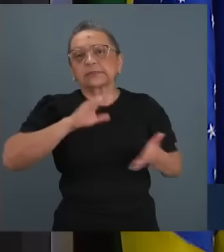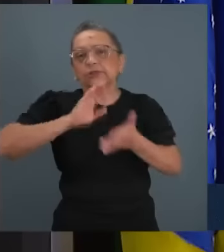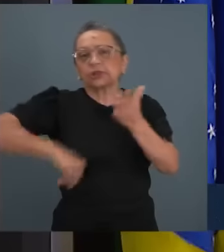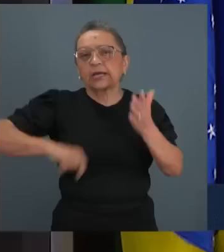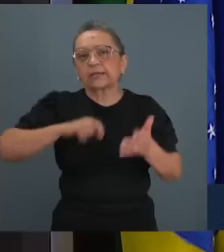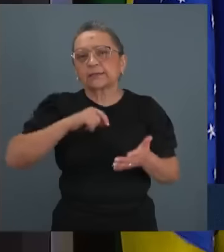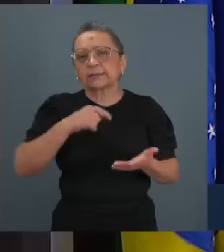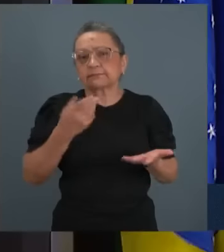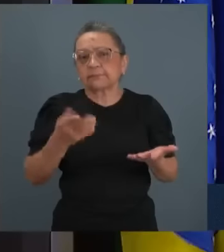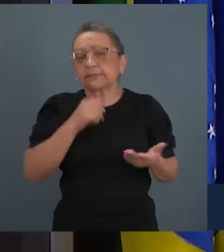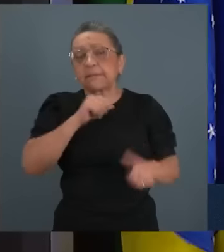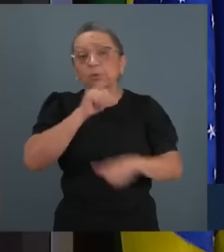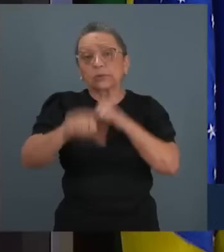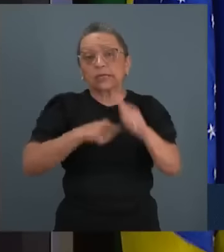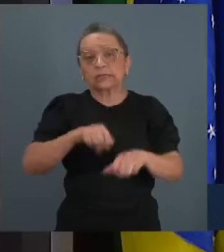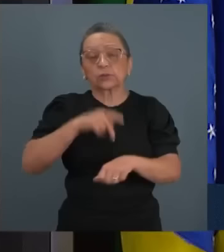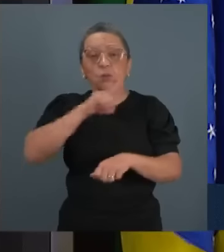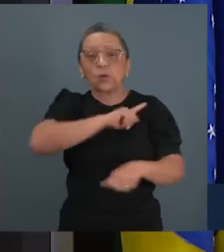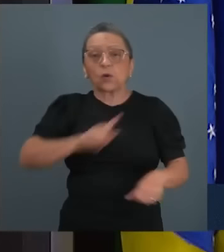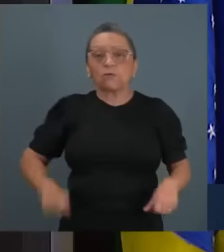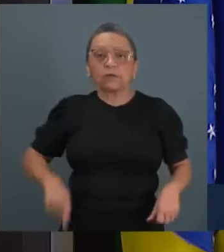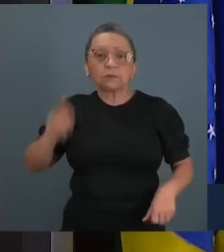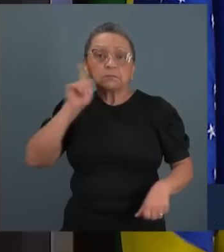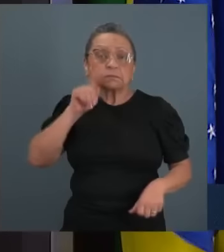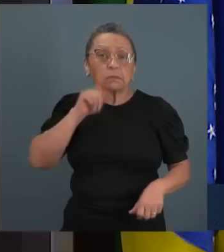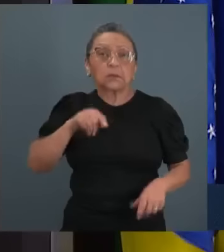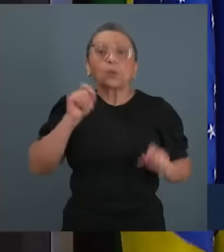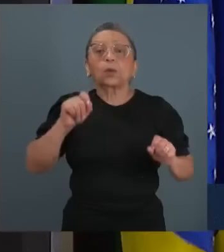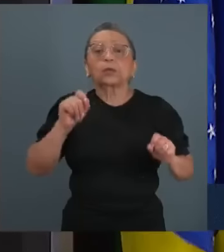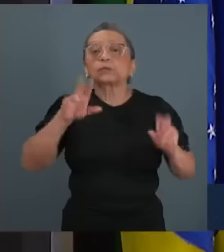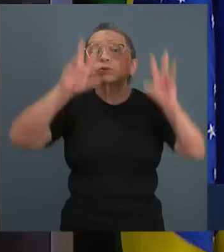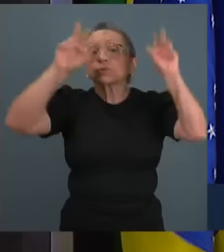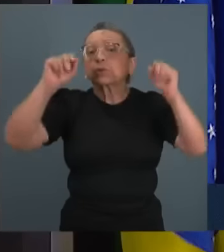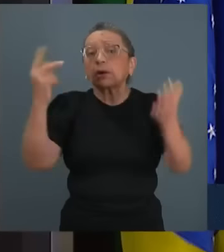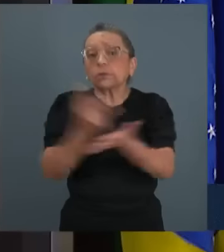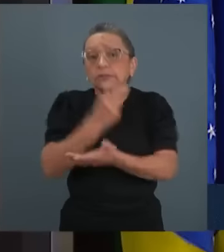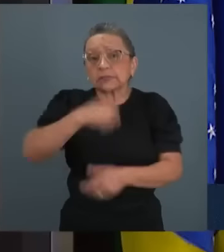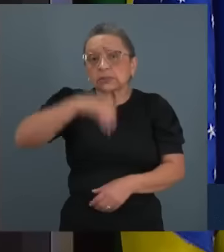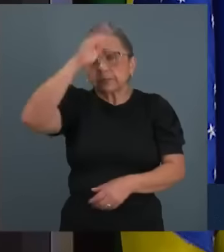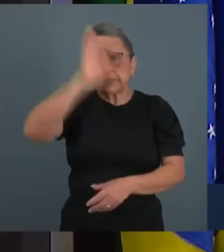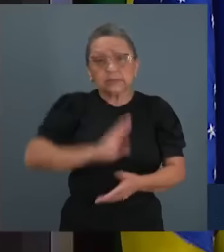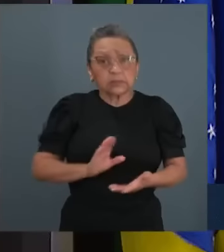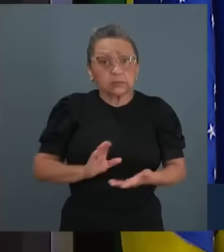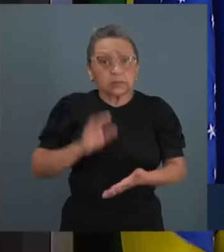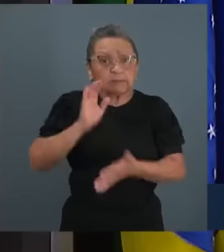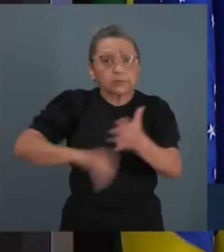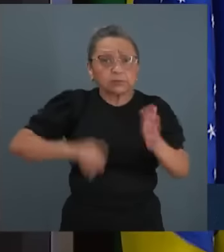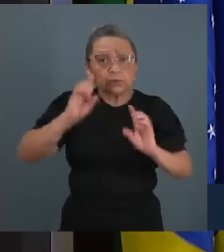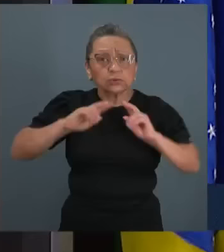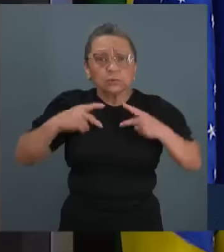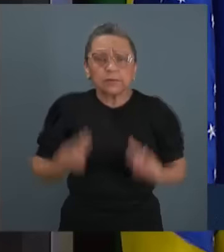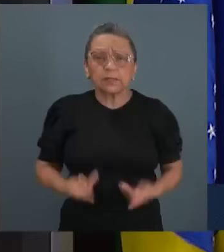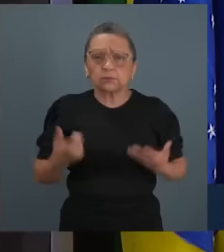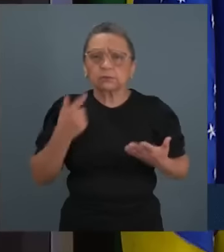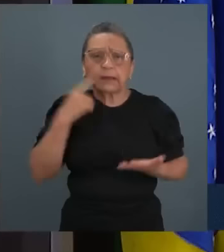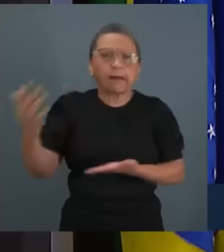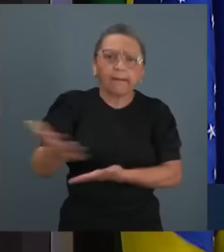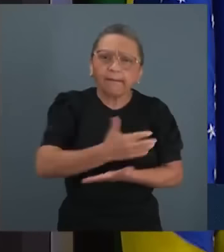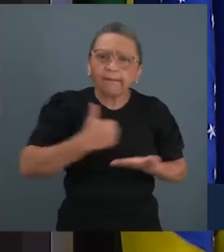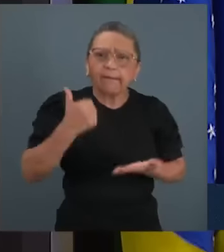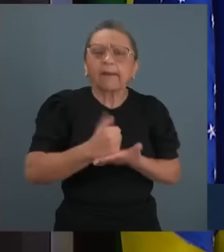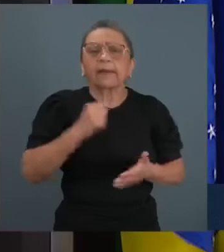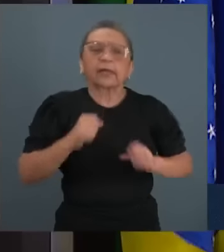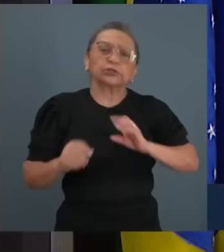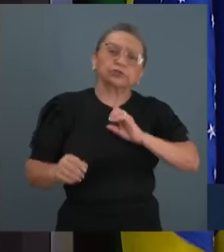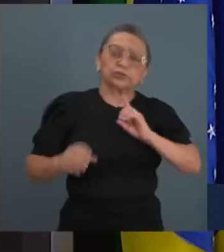pé do governo americano sobre a barbaridade que acontece aqui no Brasil, na violação de direitos humanos, da caçada implacável a quem é de